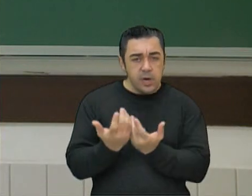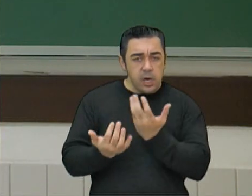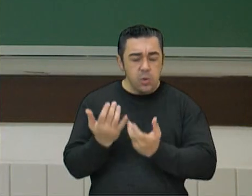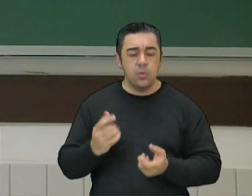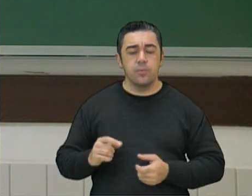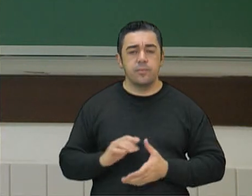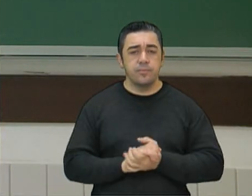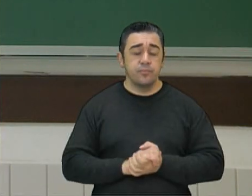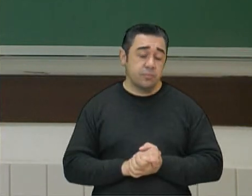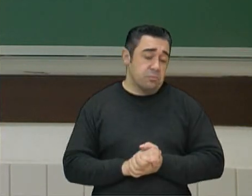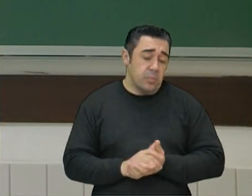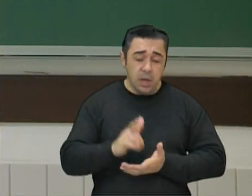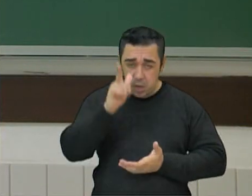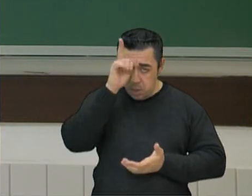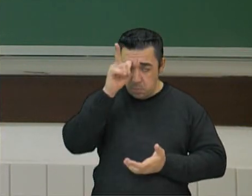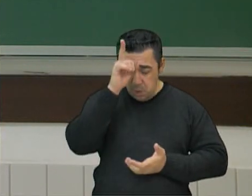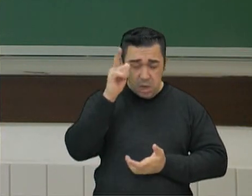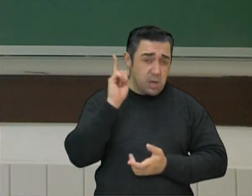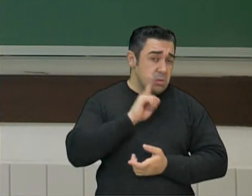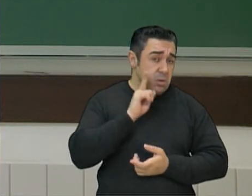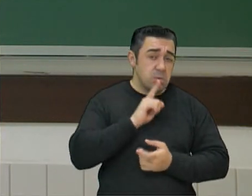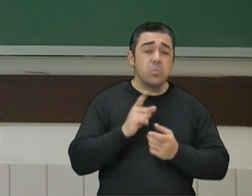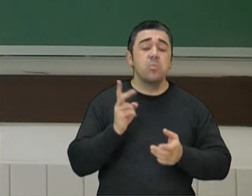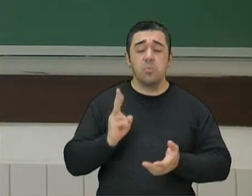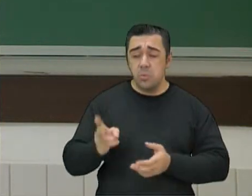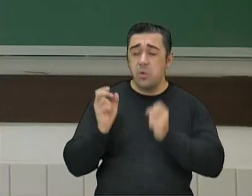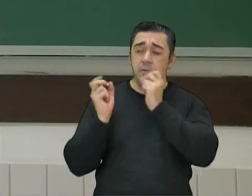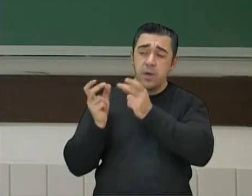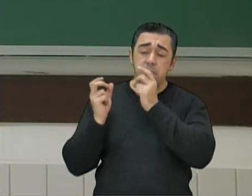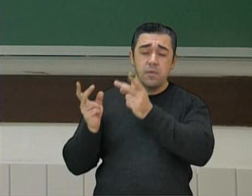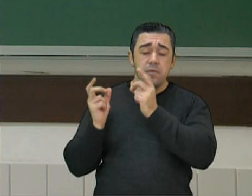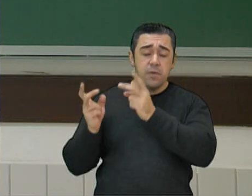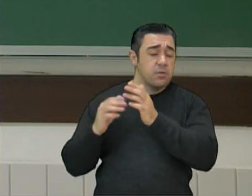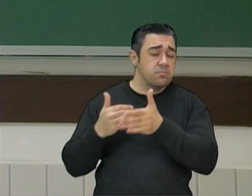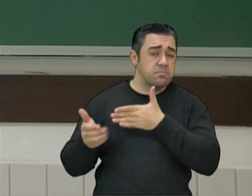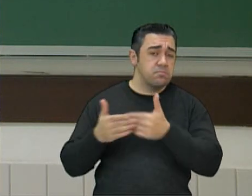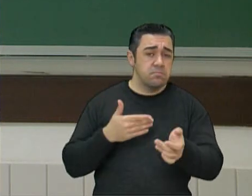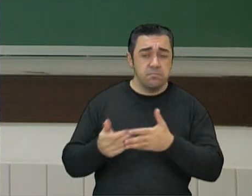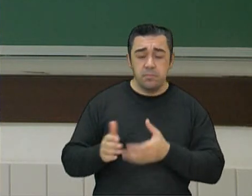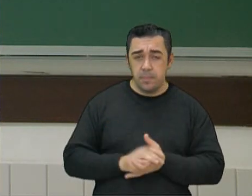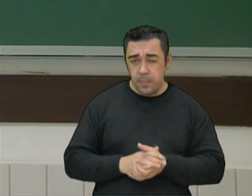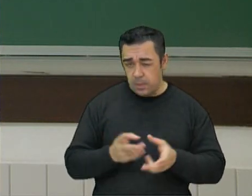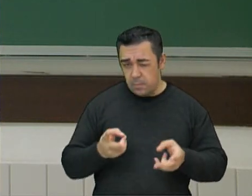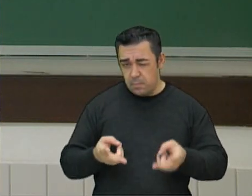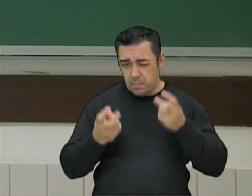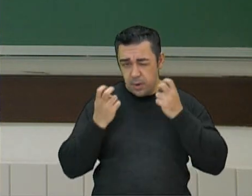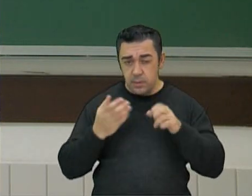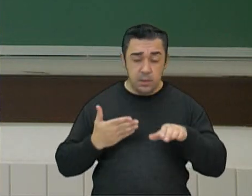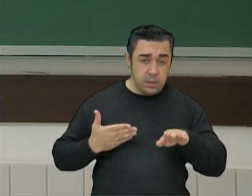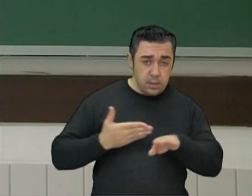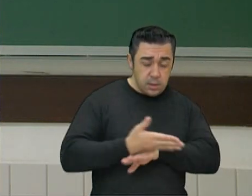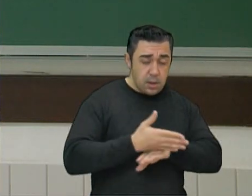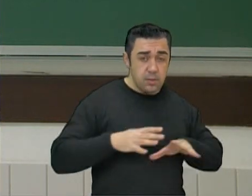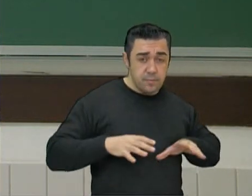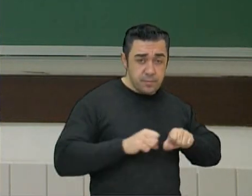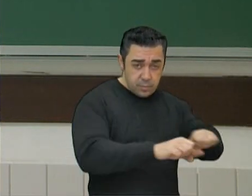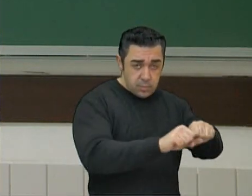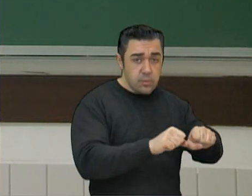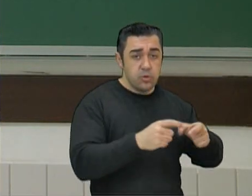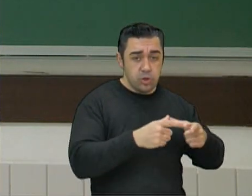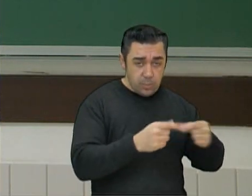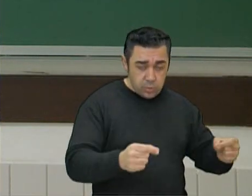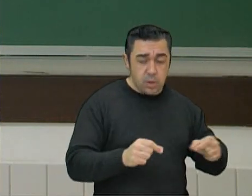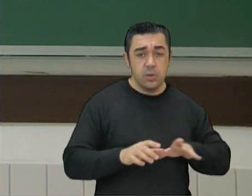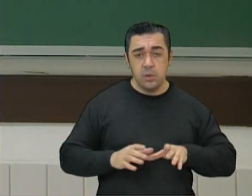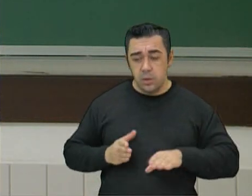e Estados Unidos continuaram vendendo para a Itália. Então você percebe que tanto nas invasões japonesas quanto nessa invasão